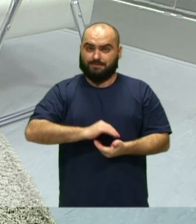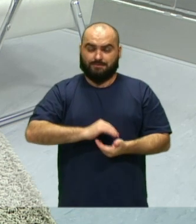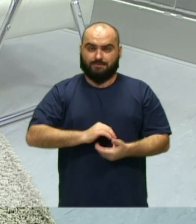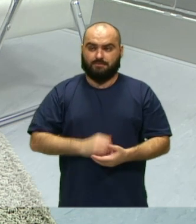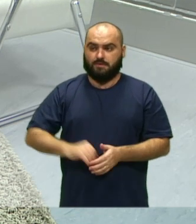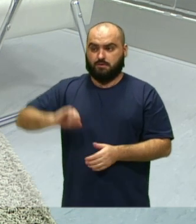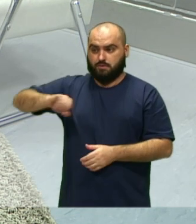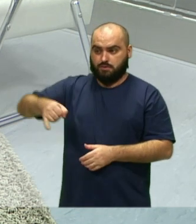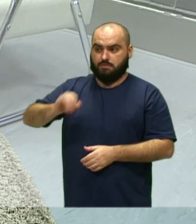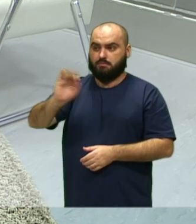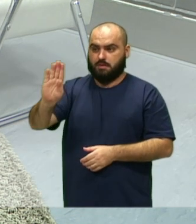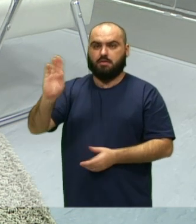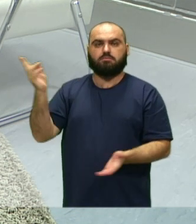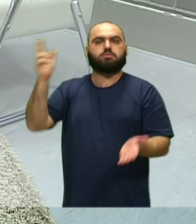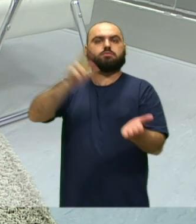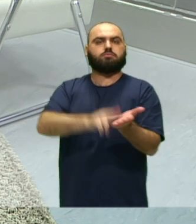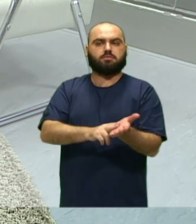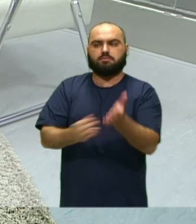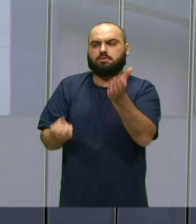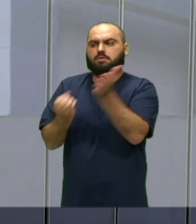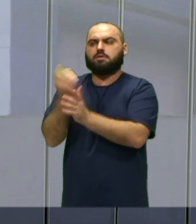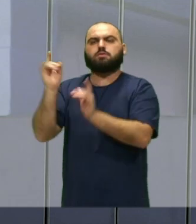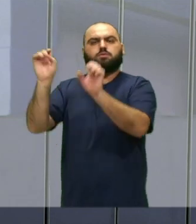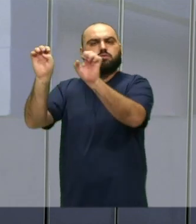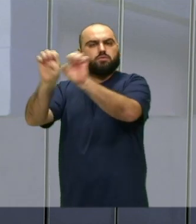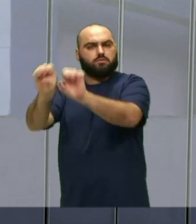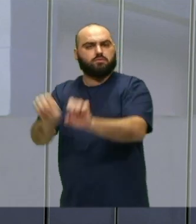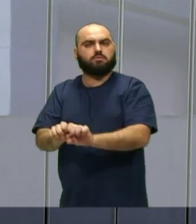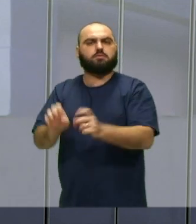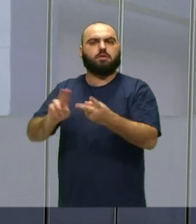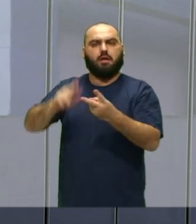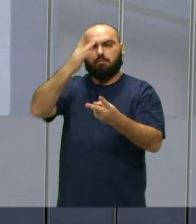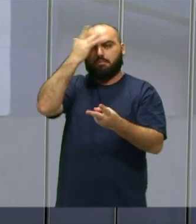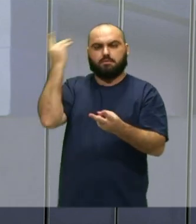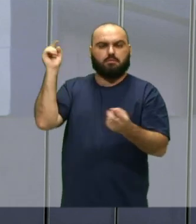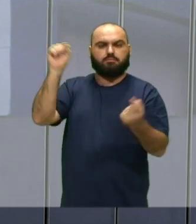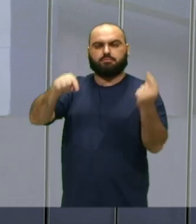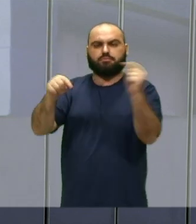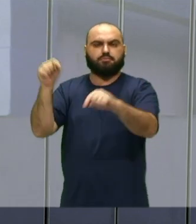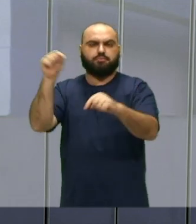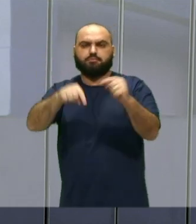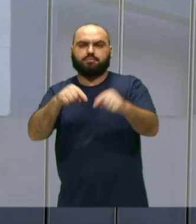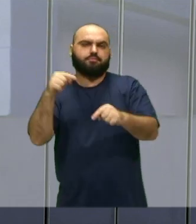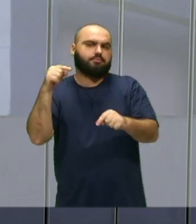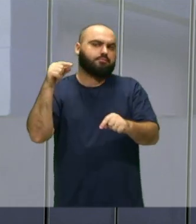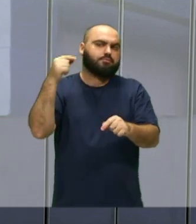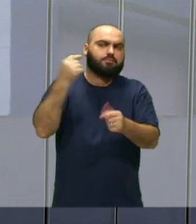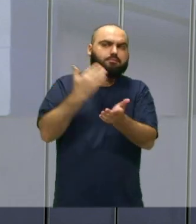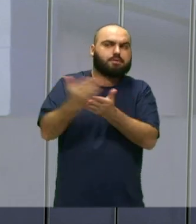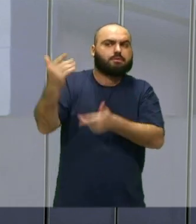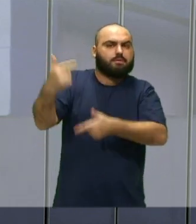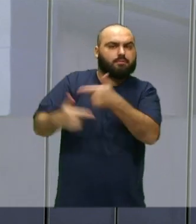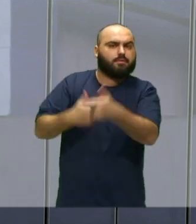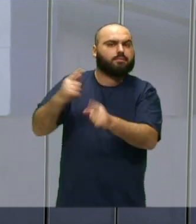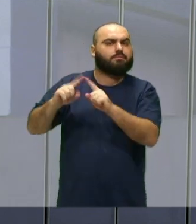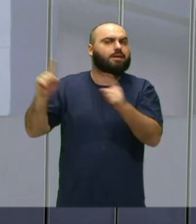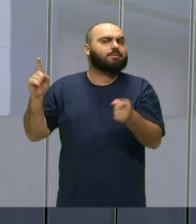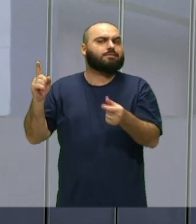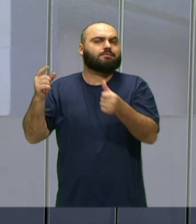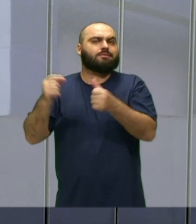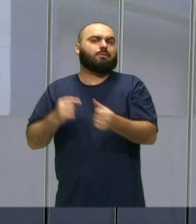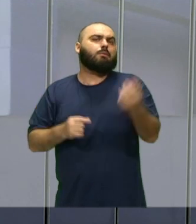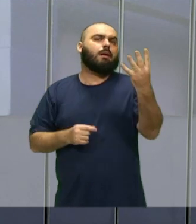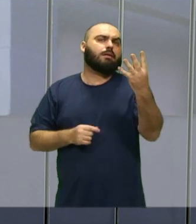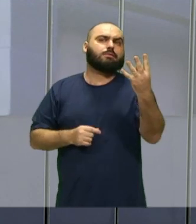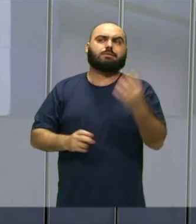Jandir assumiu, fez uma estrutura, botou o pessoal para se aperfeiçoar, mas continuou sendo só 4,